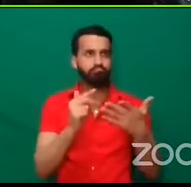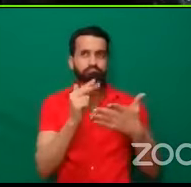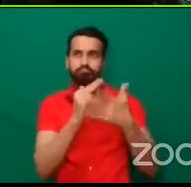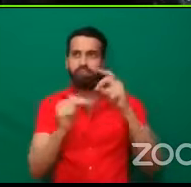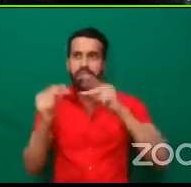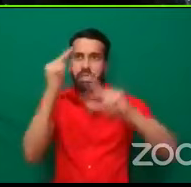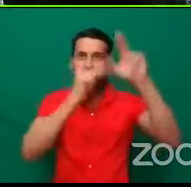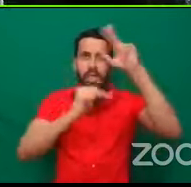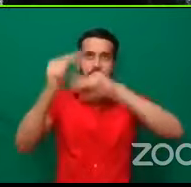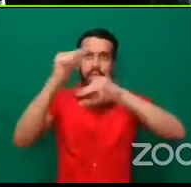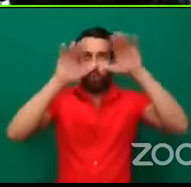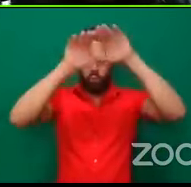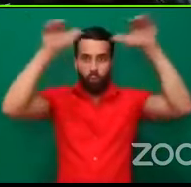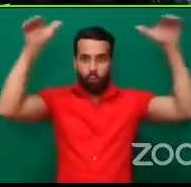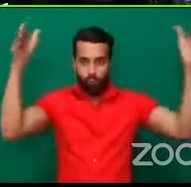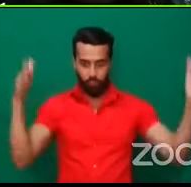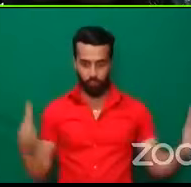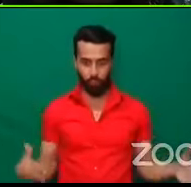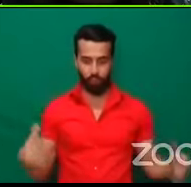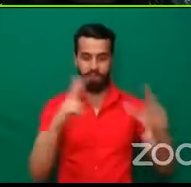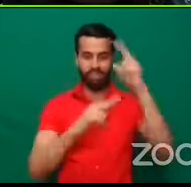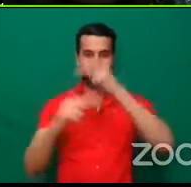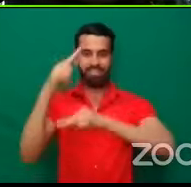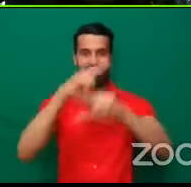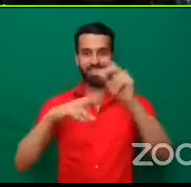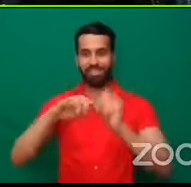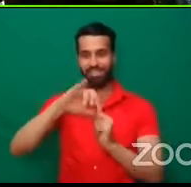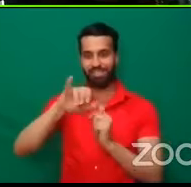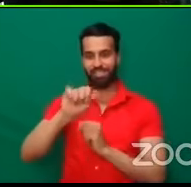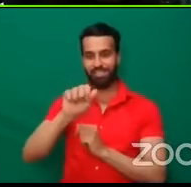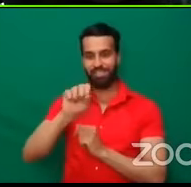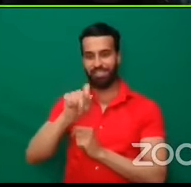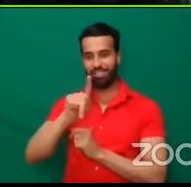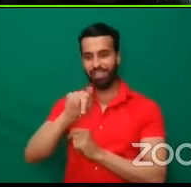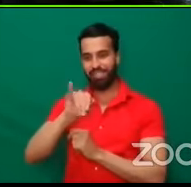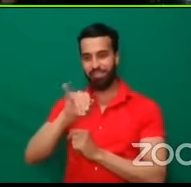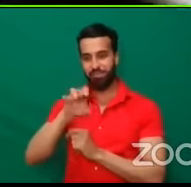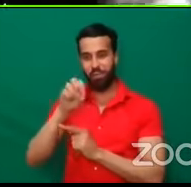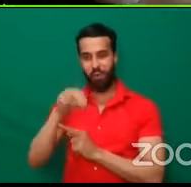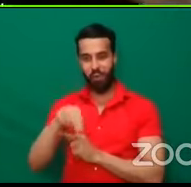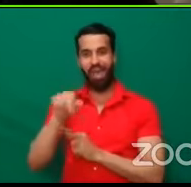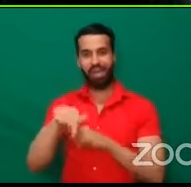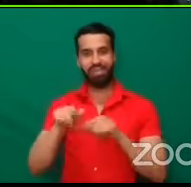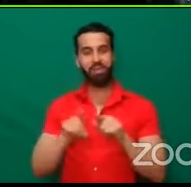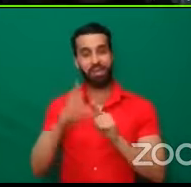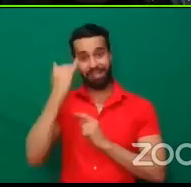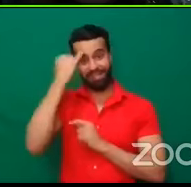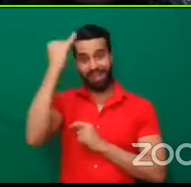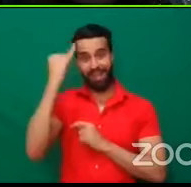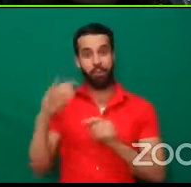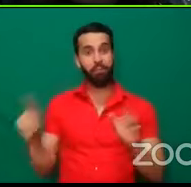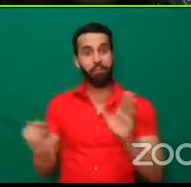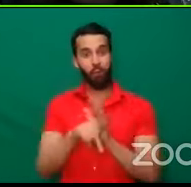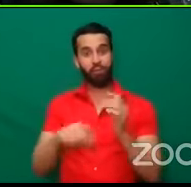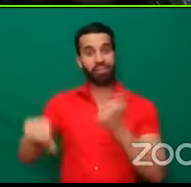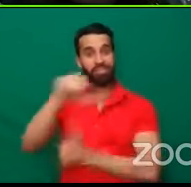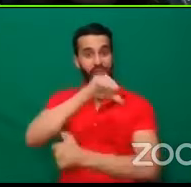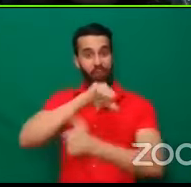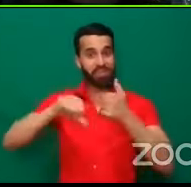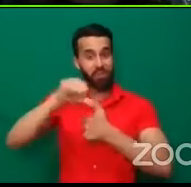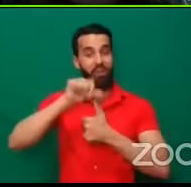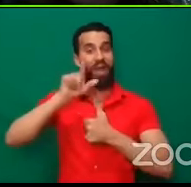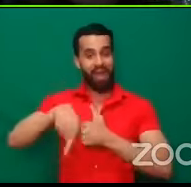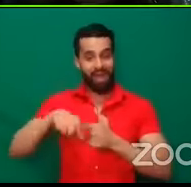expliquei minhas referências, né, que falou Jaspion, e é exatamente o Dylan na hora da transformação. Ele é uma das